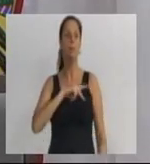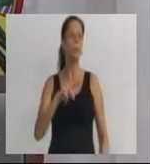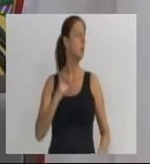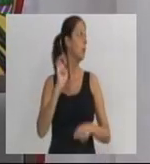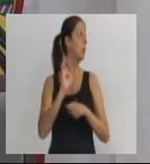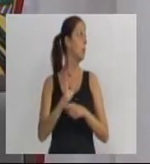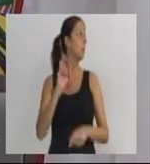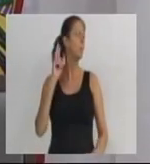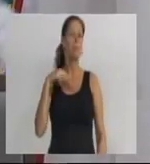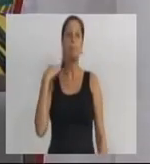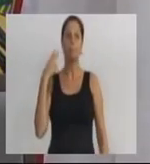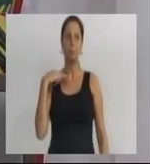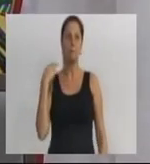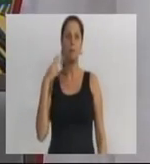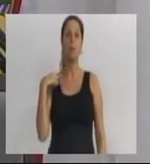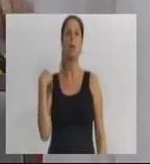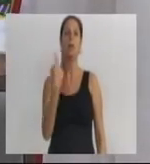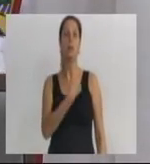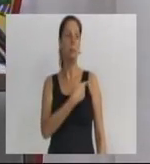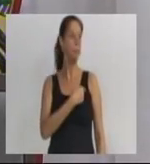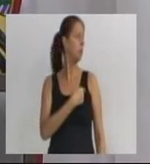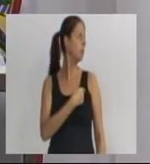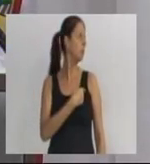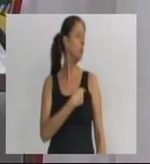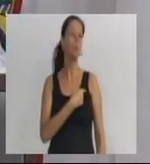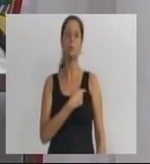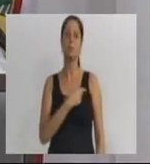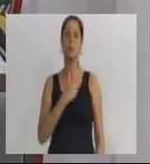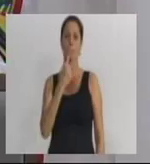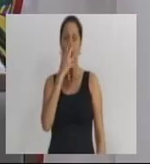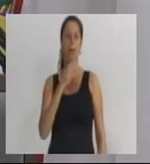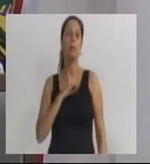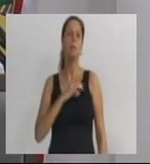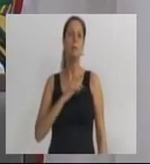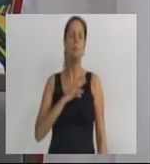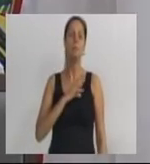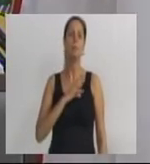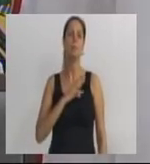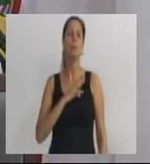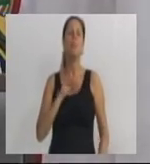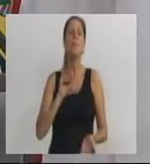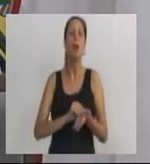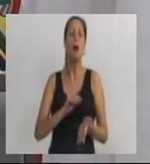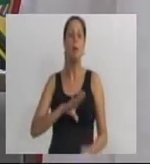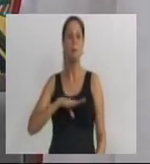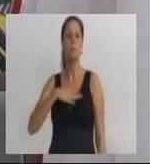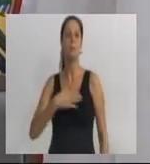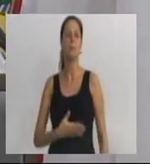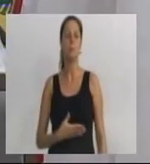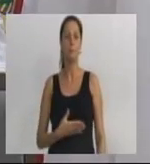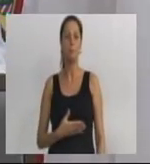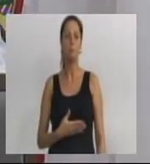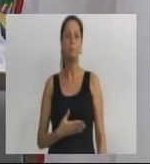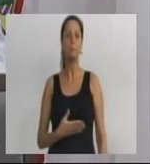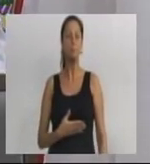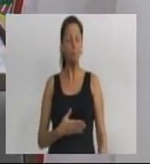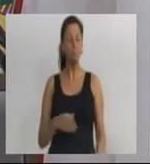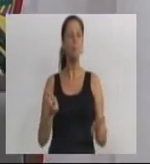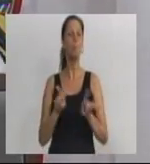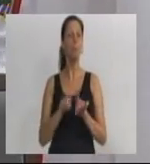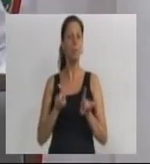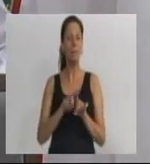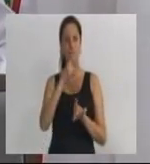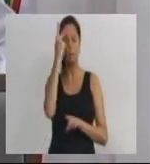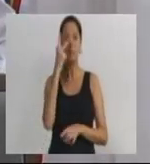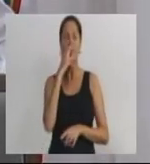vereadores. Nós que estamos nos acovardando. A classe política de Blumenau está se acovardando, que está se